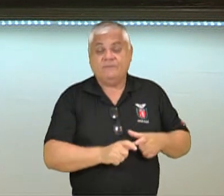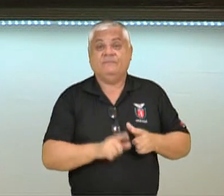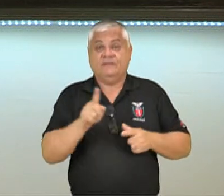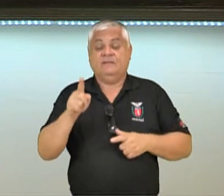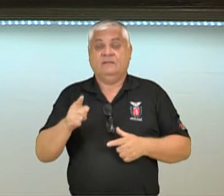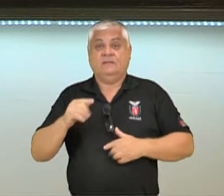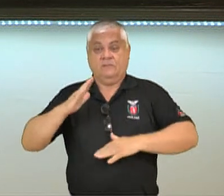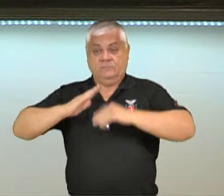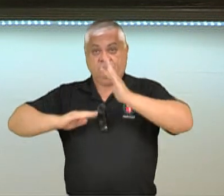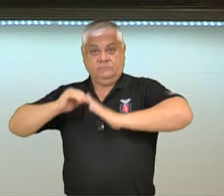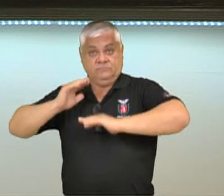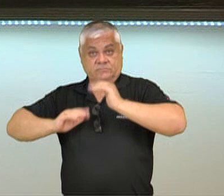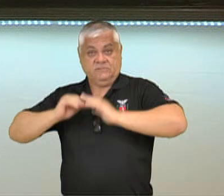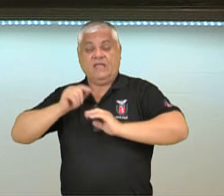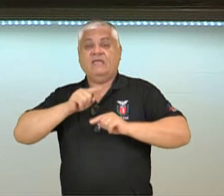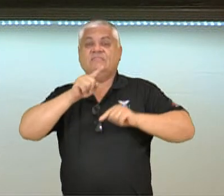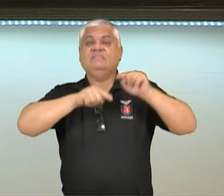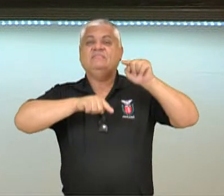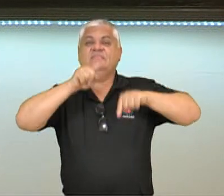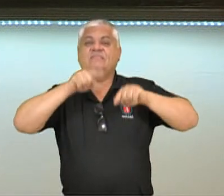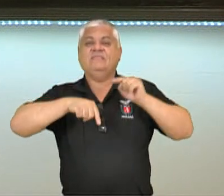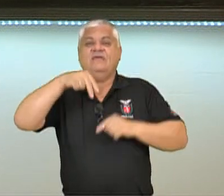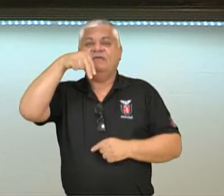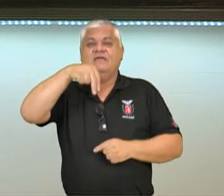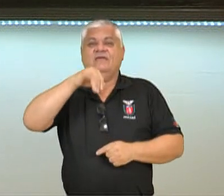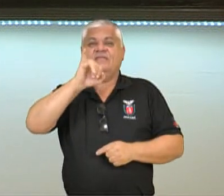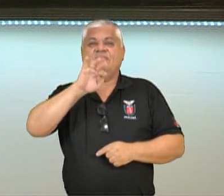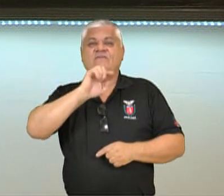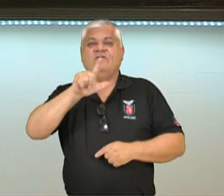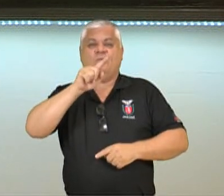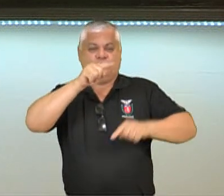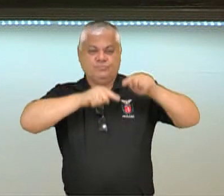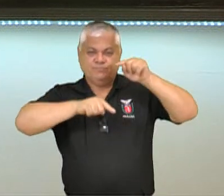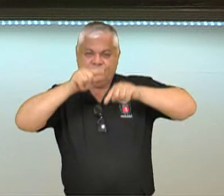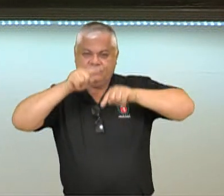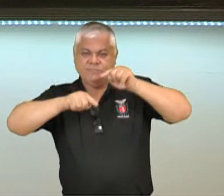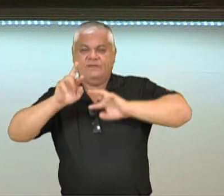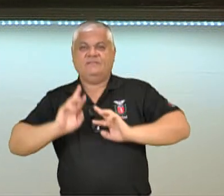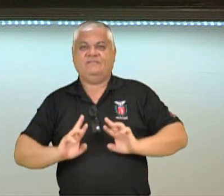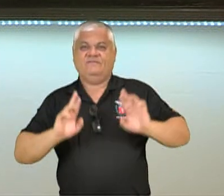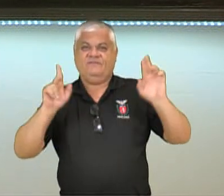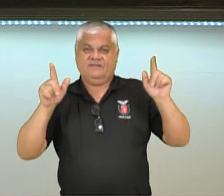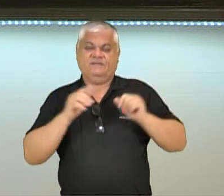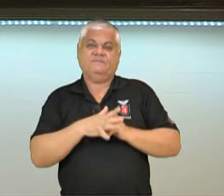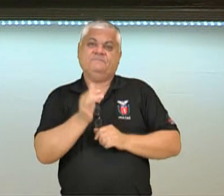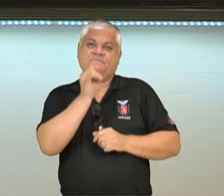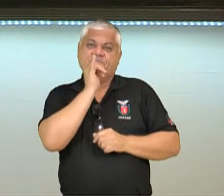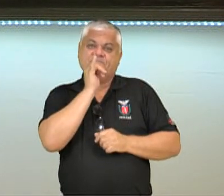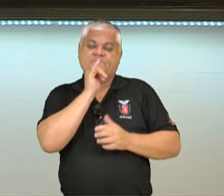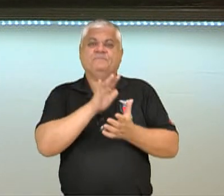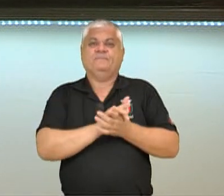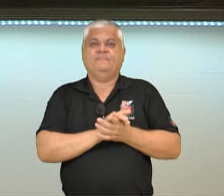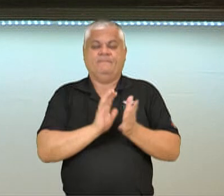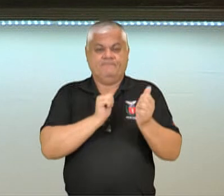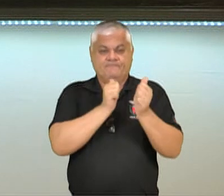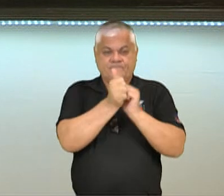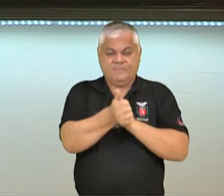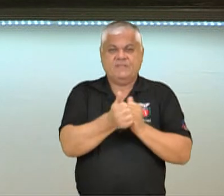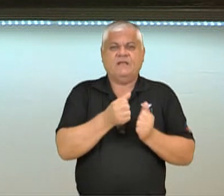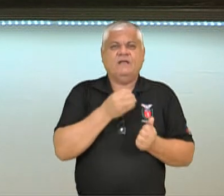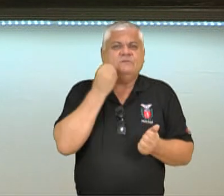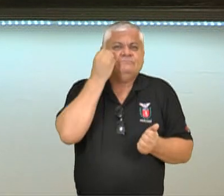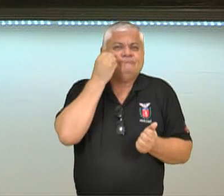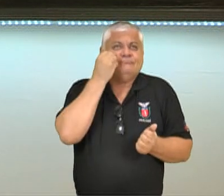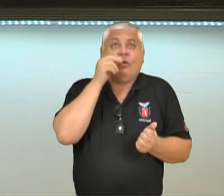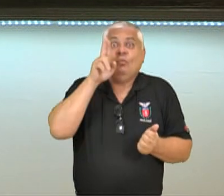de diferentes níveis, eles acabam fazendo percursos diferentes. Por exemplo, os atletas iniciantes,